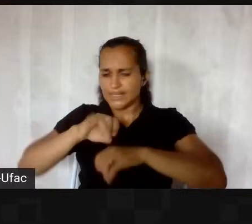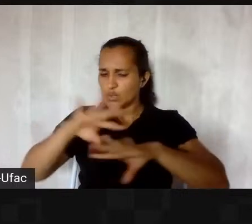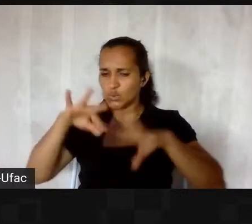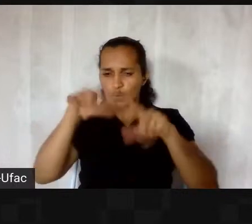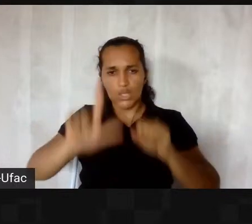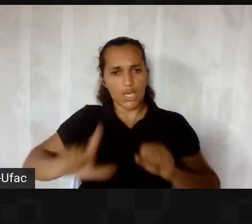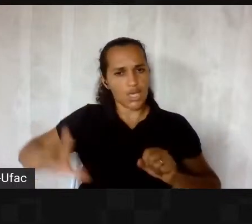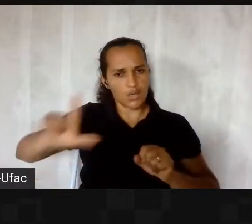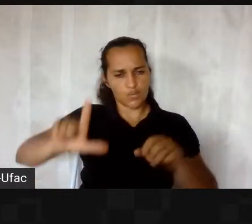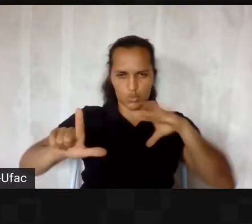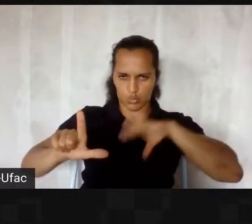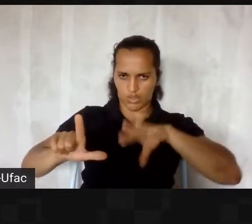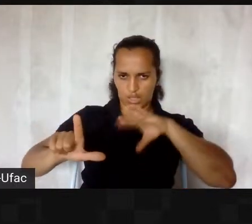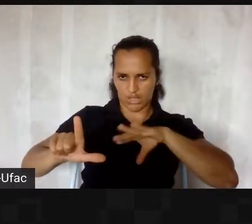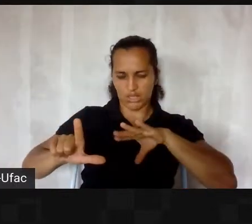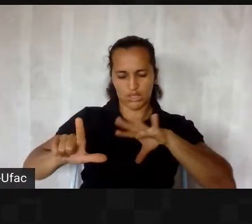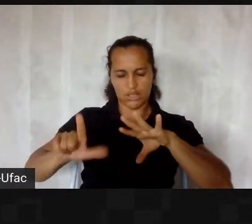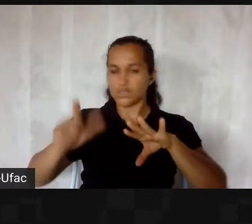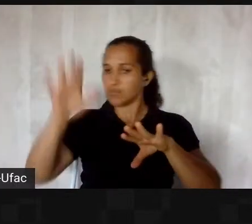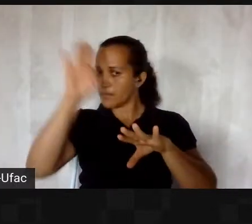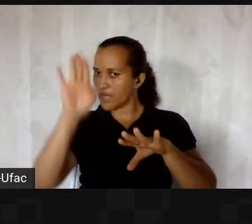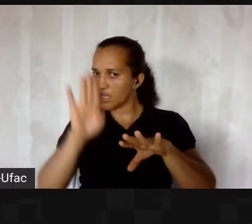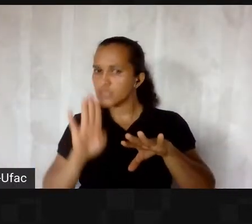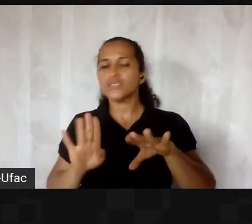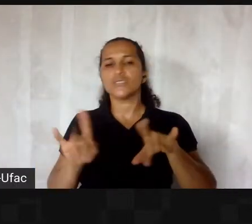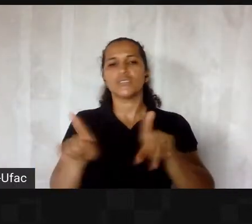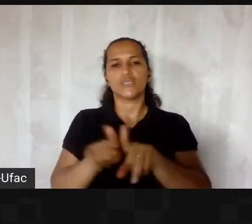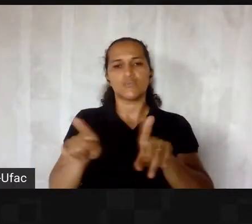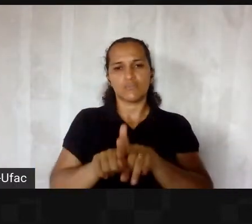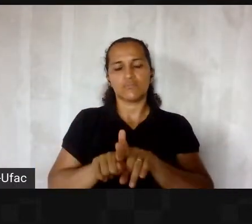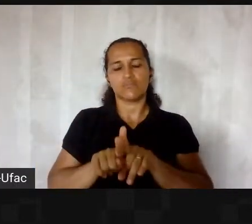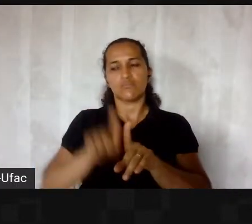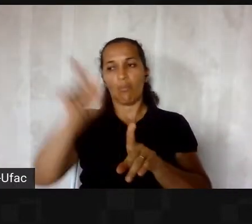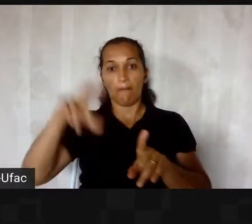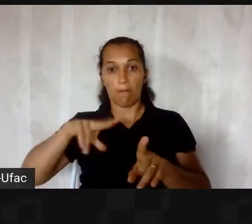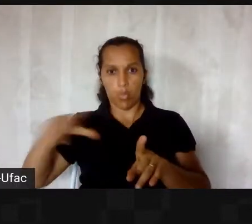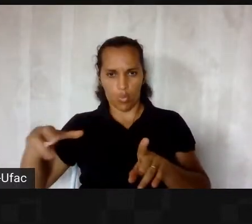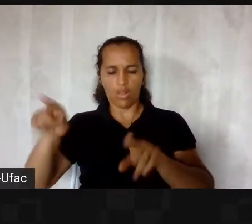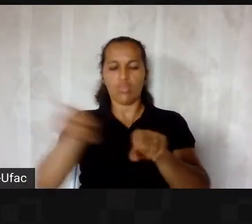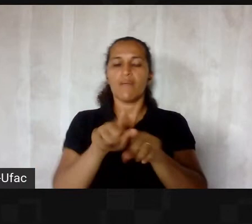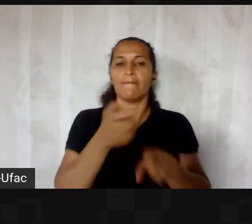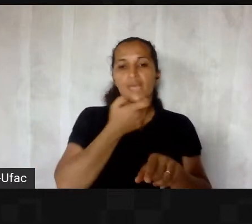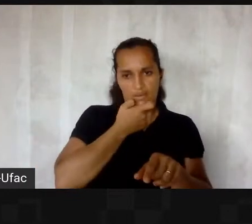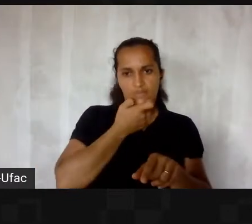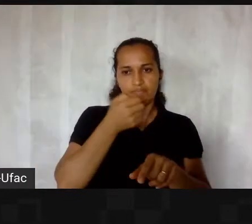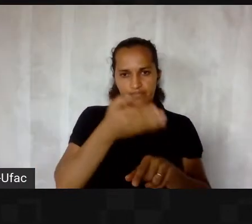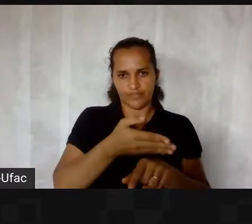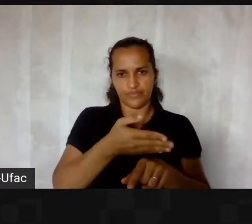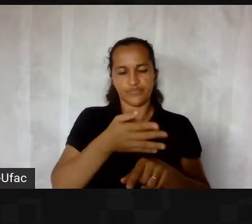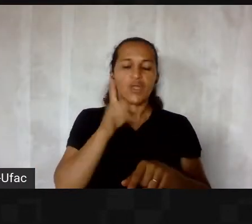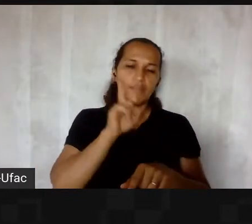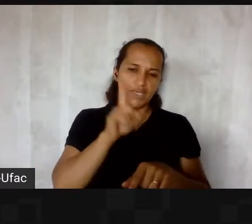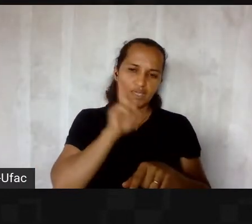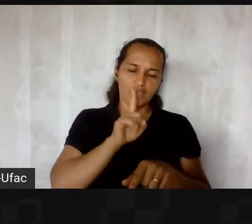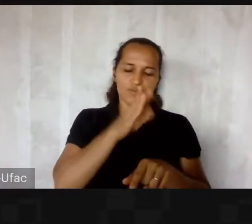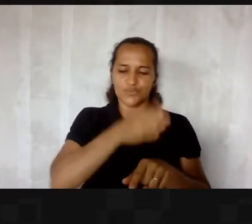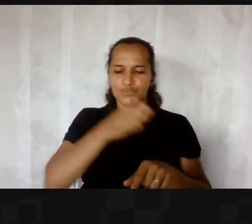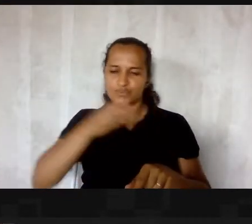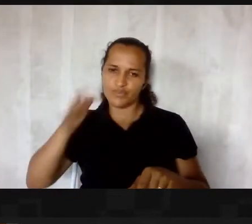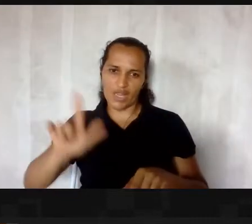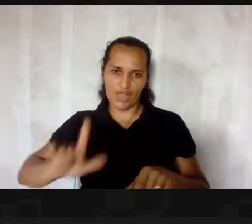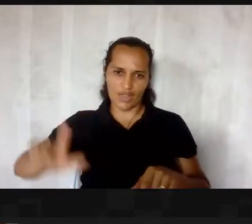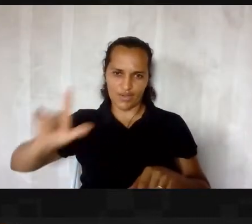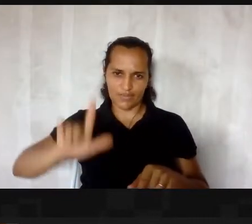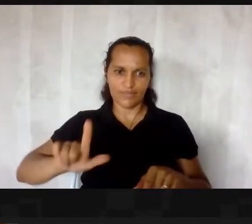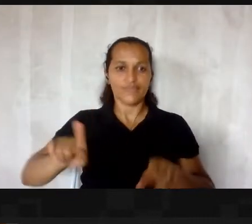português, brasileira e portuguesa, e inglesa e americana. E cheguei a dar